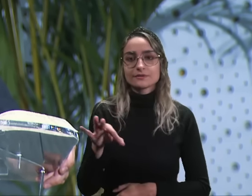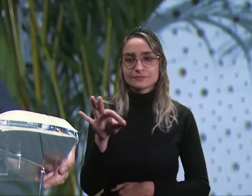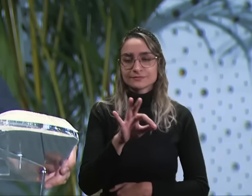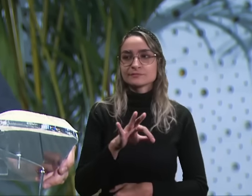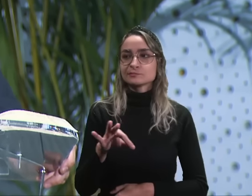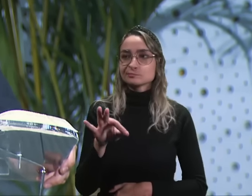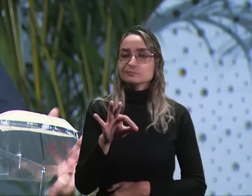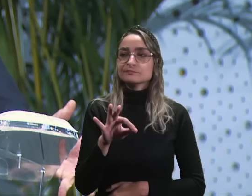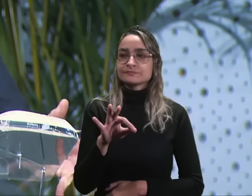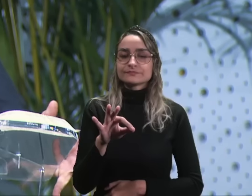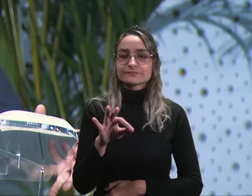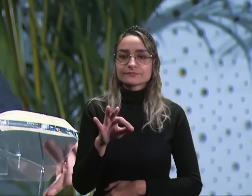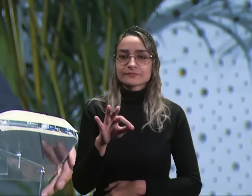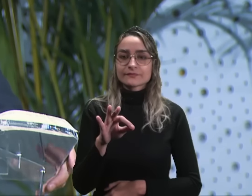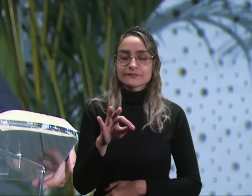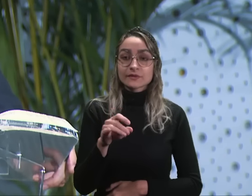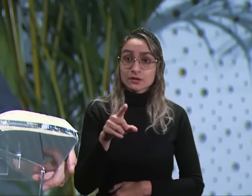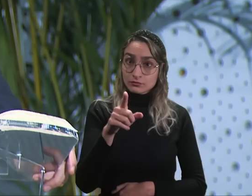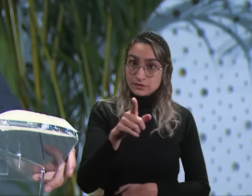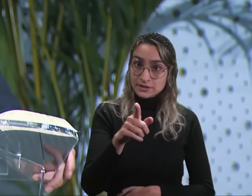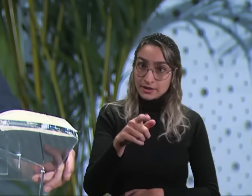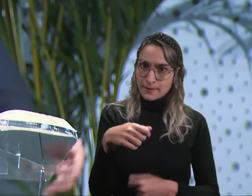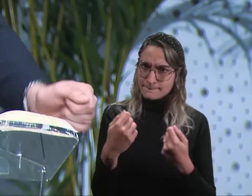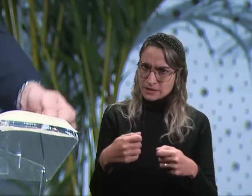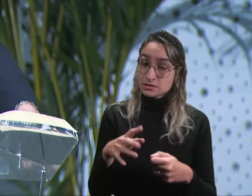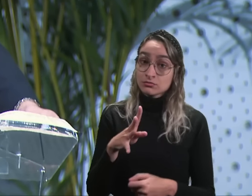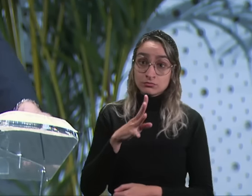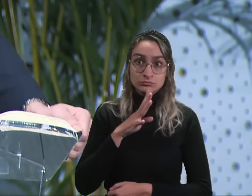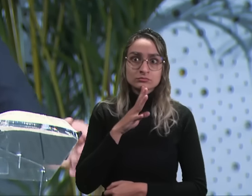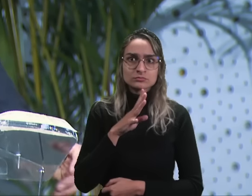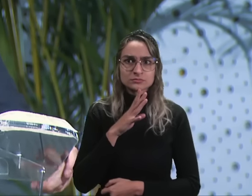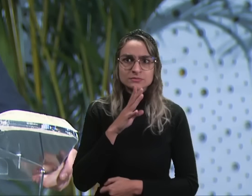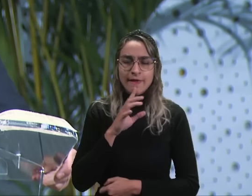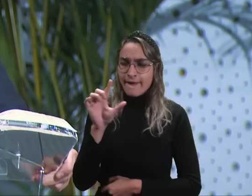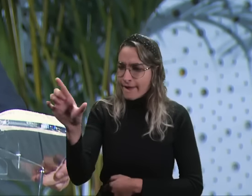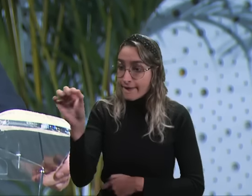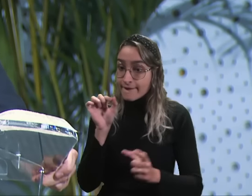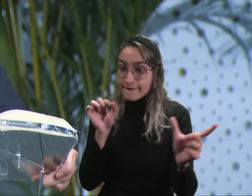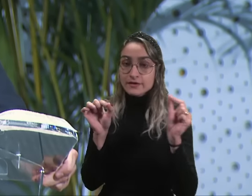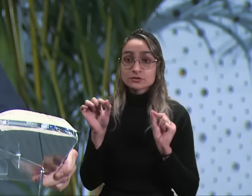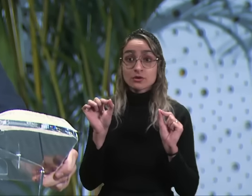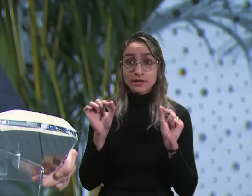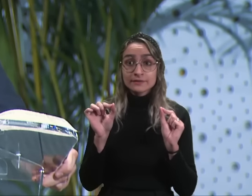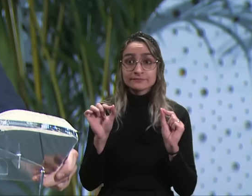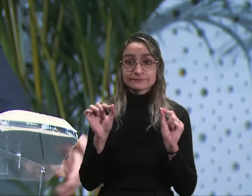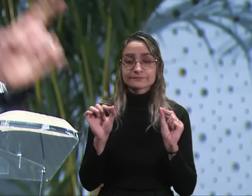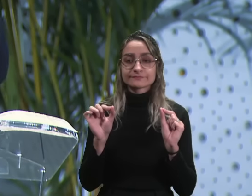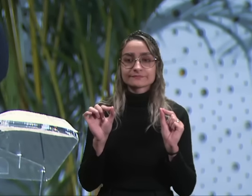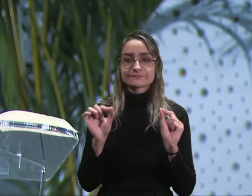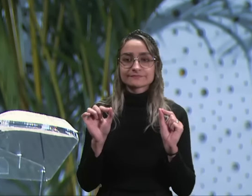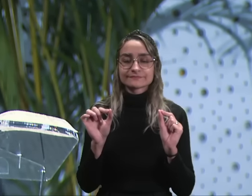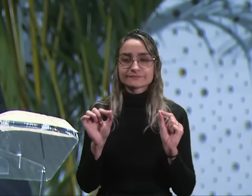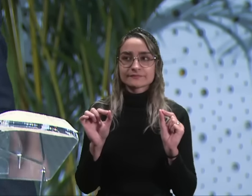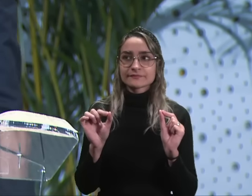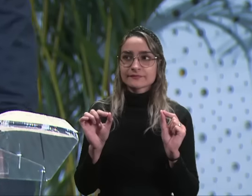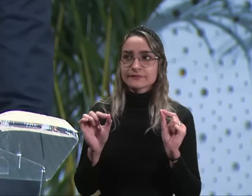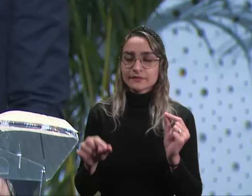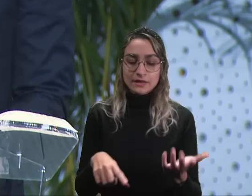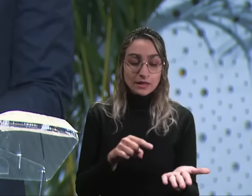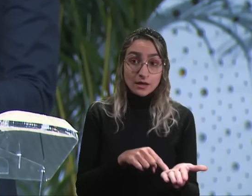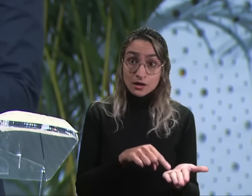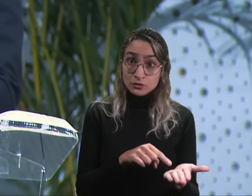ficar alheio a essa revelação ou você vai tomar uma decisão Assim como para o antigo